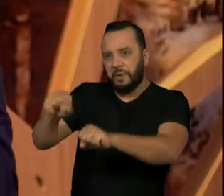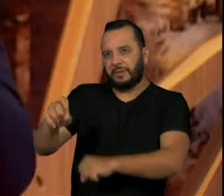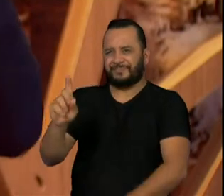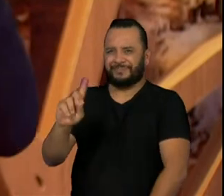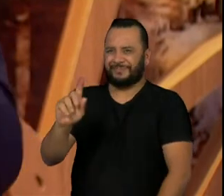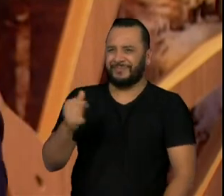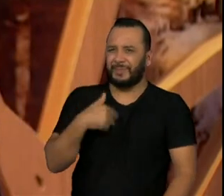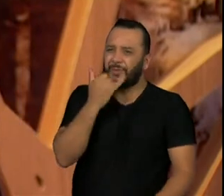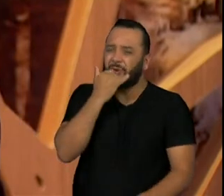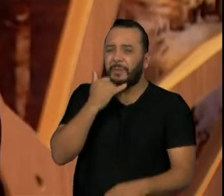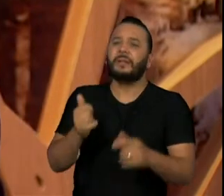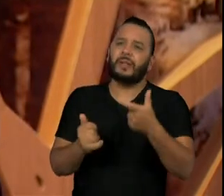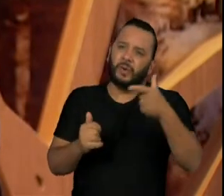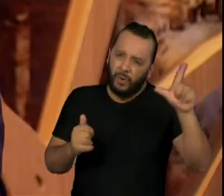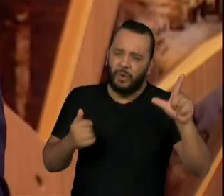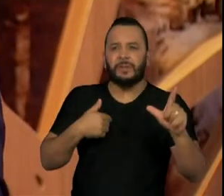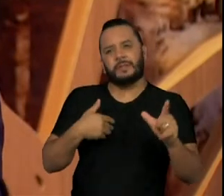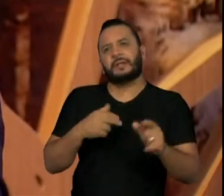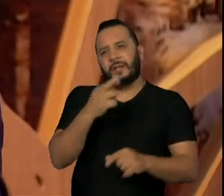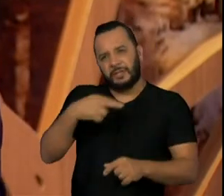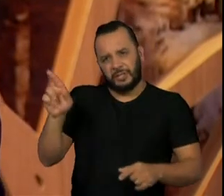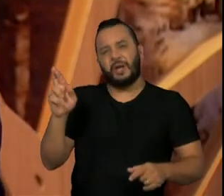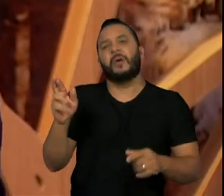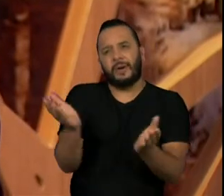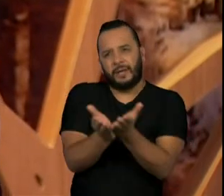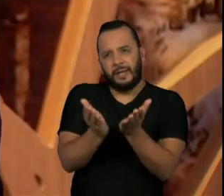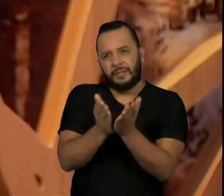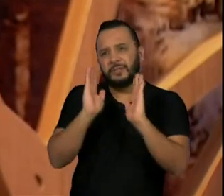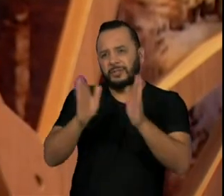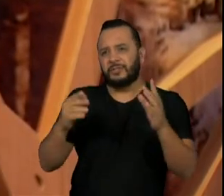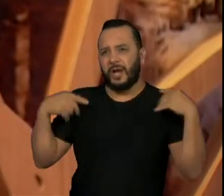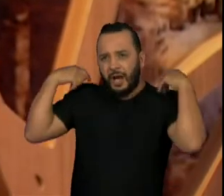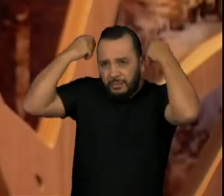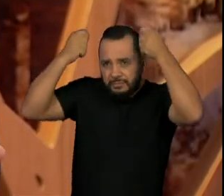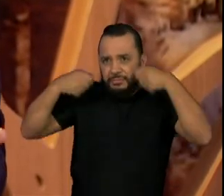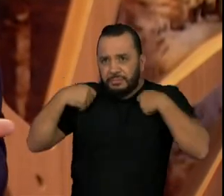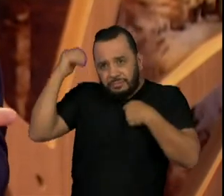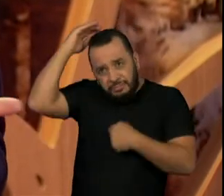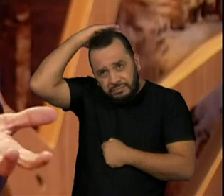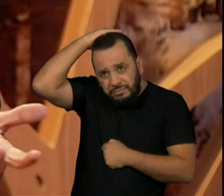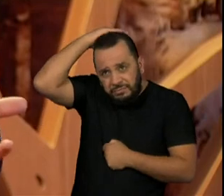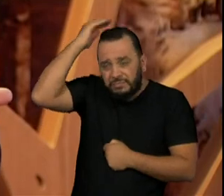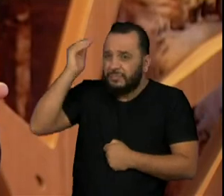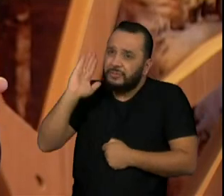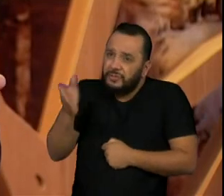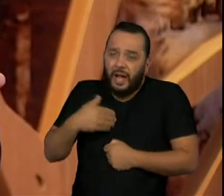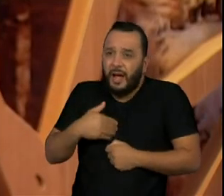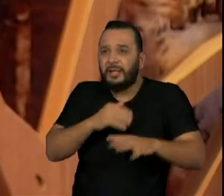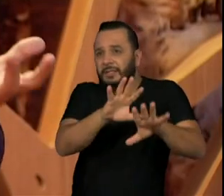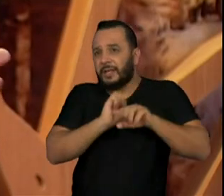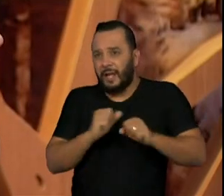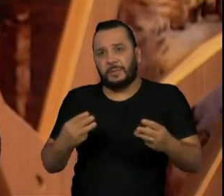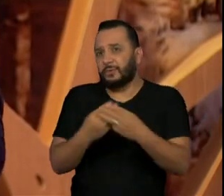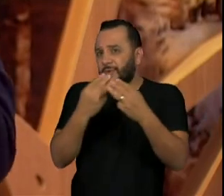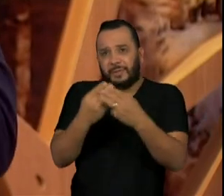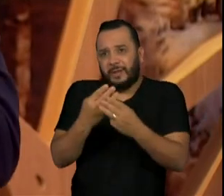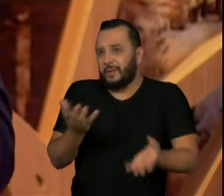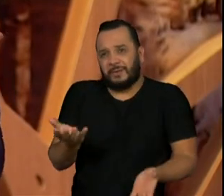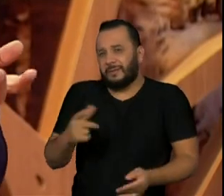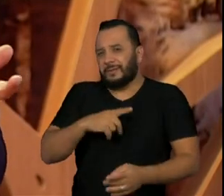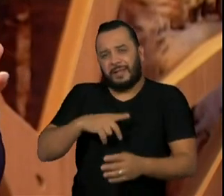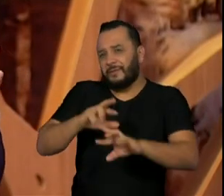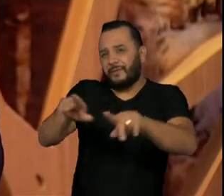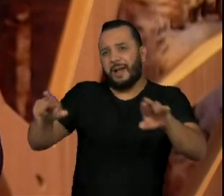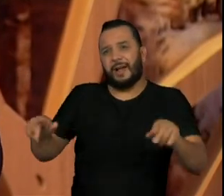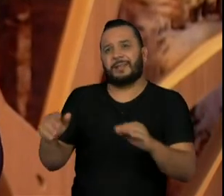usando talit, usando kipá e colocando menorá no altar. Isso não é judeu. Isso é judeu. Tem um monte